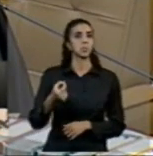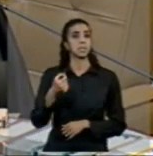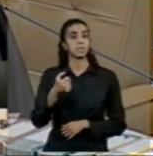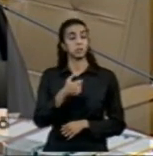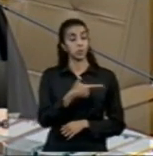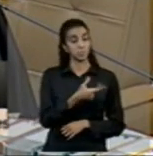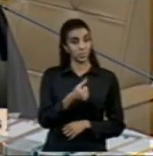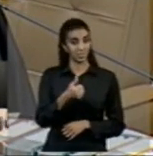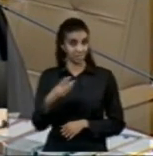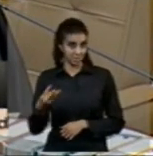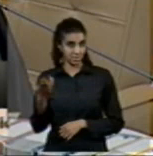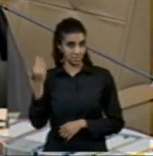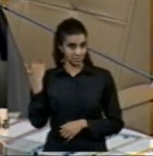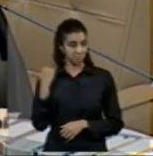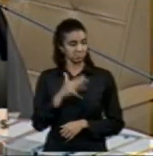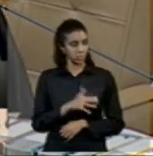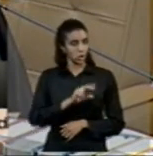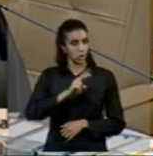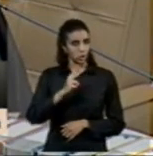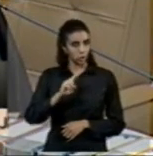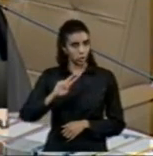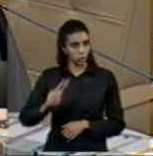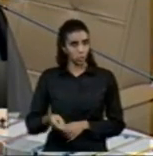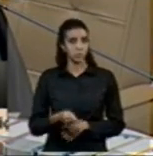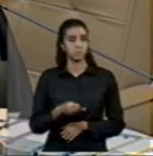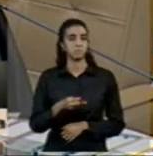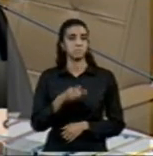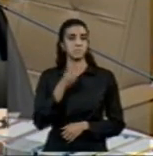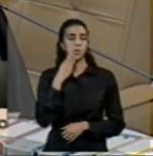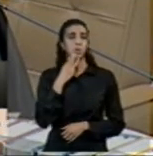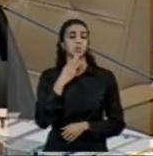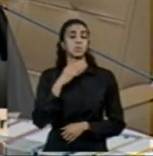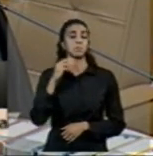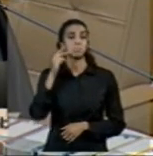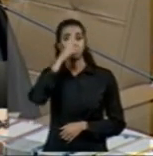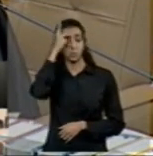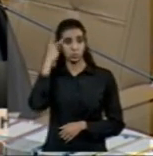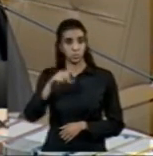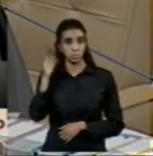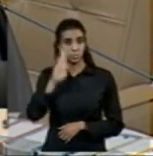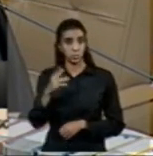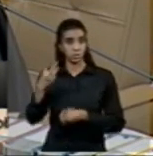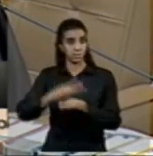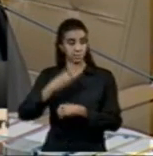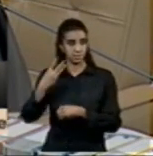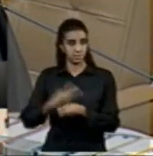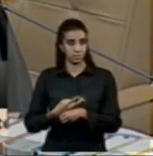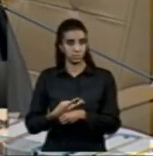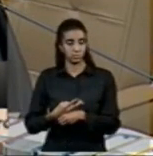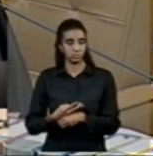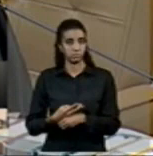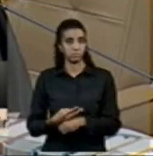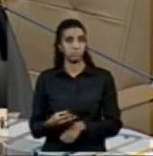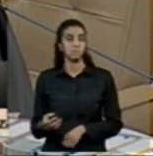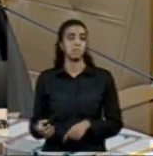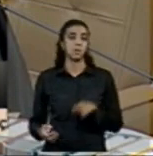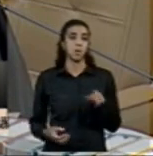2013, 12,7 milhões de trabalhadores terceirizados, contra